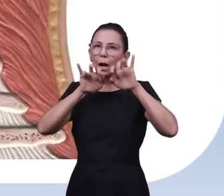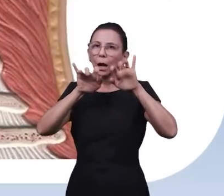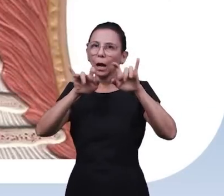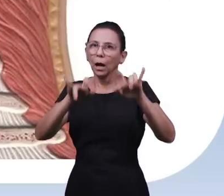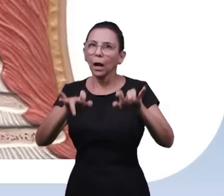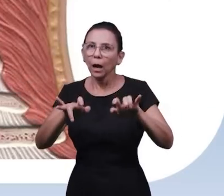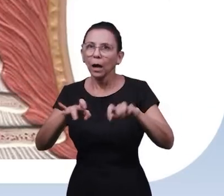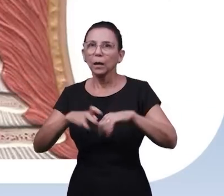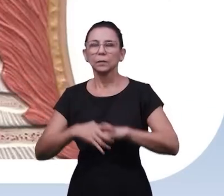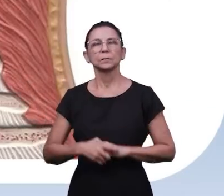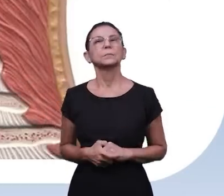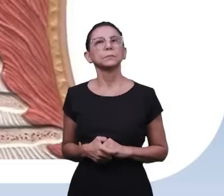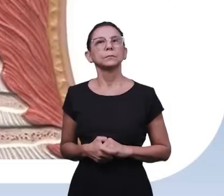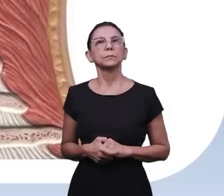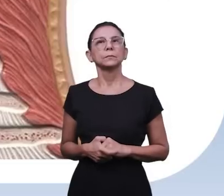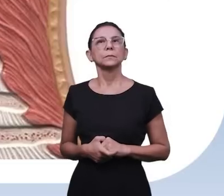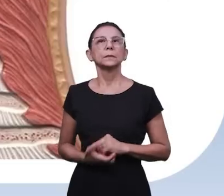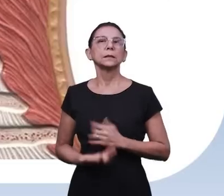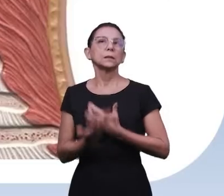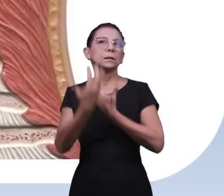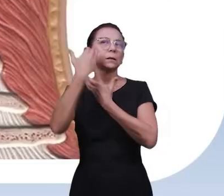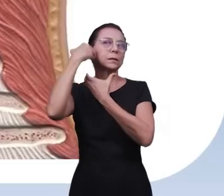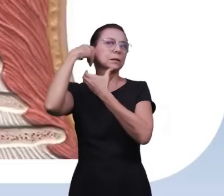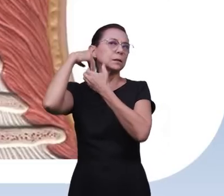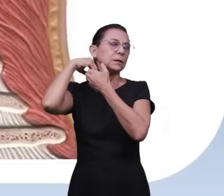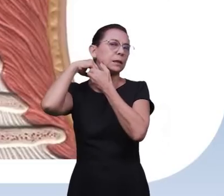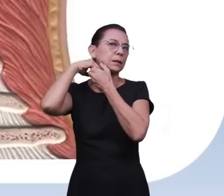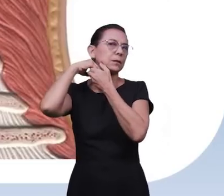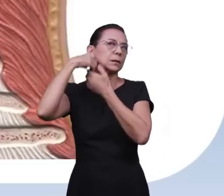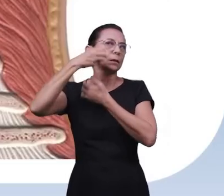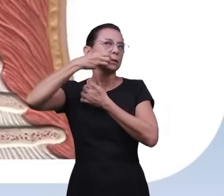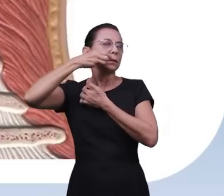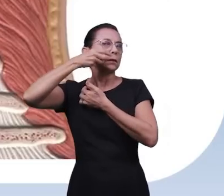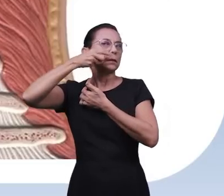moldado através dessas cavidades de ressonância.